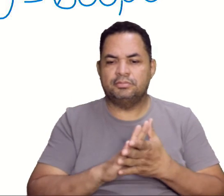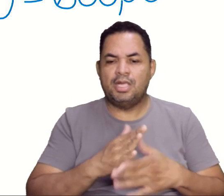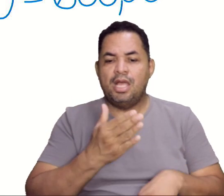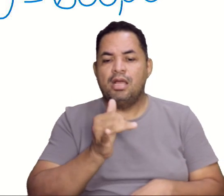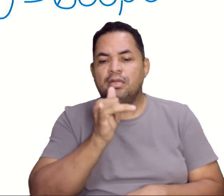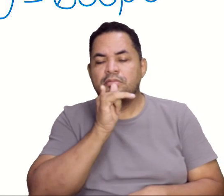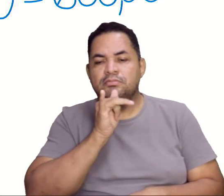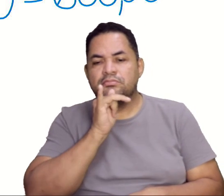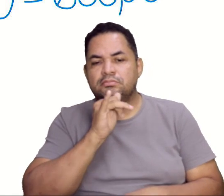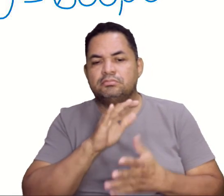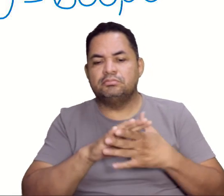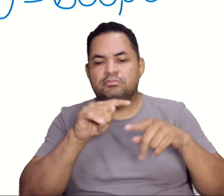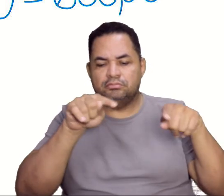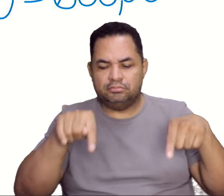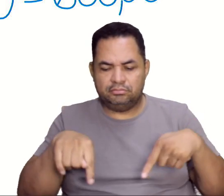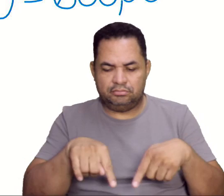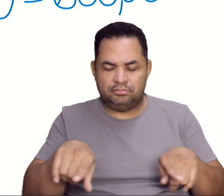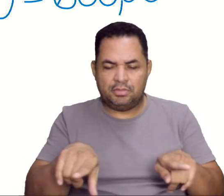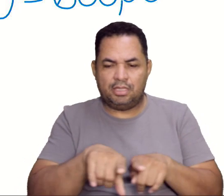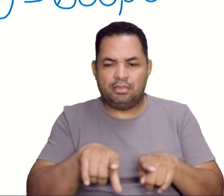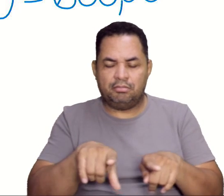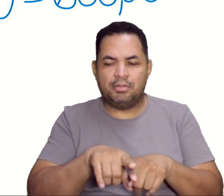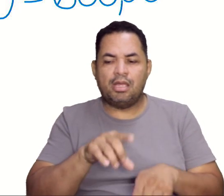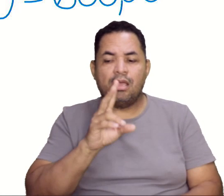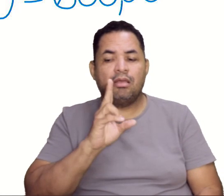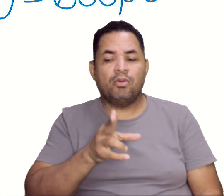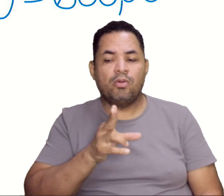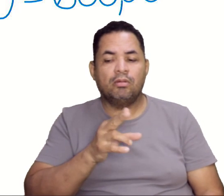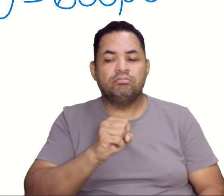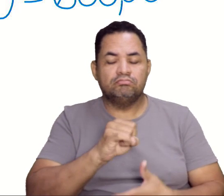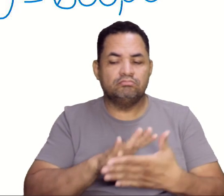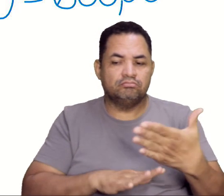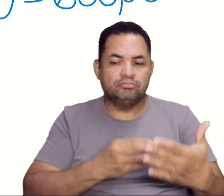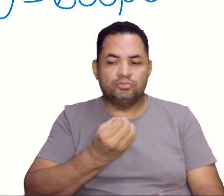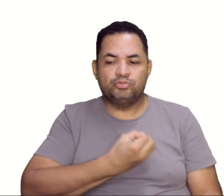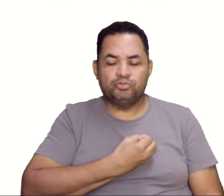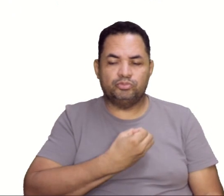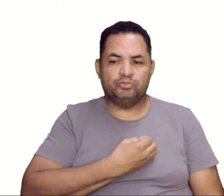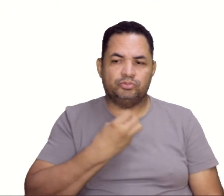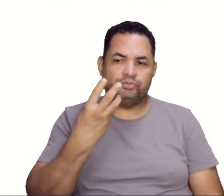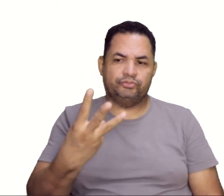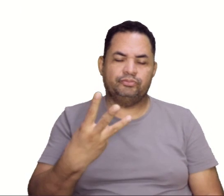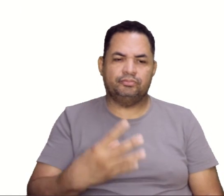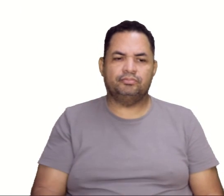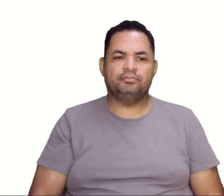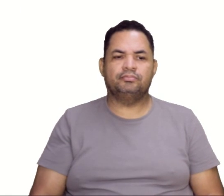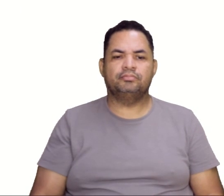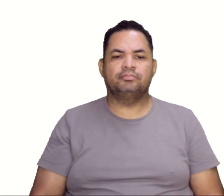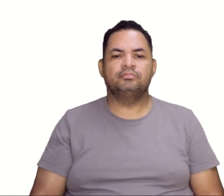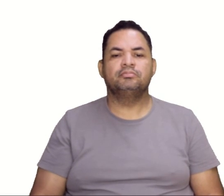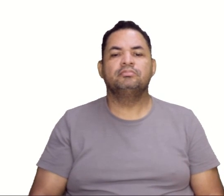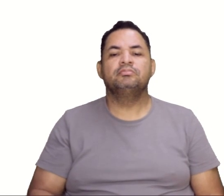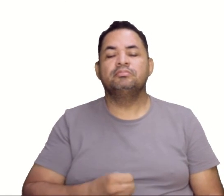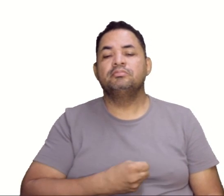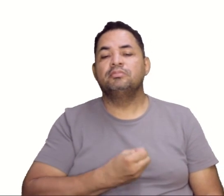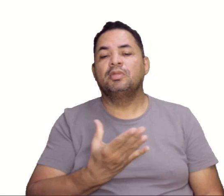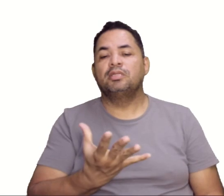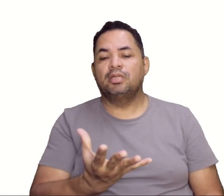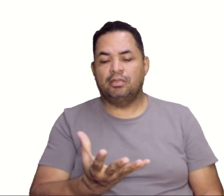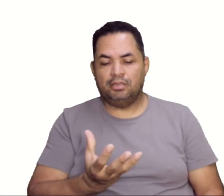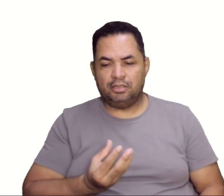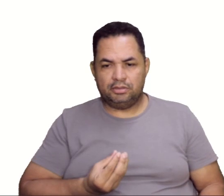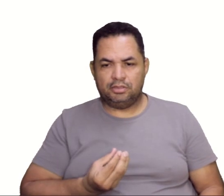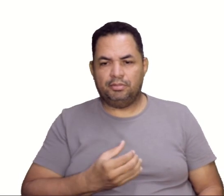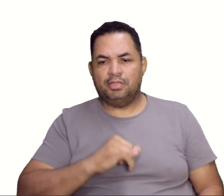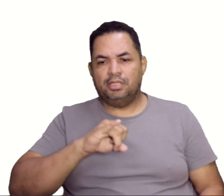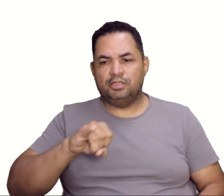exemplos sala são as nossas atividades né Vamos de questão número três vamos lá Bora quanto receberá de juros no